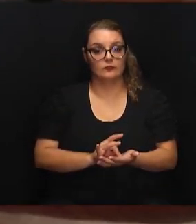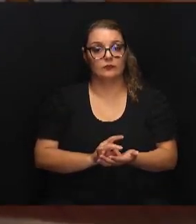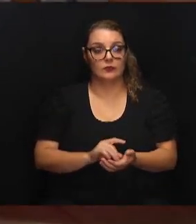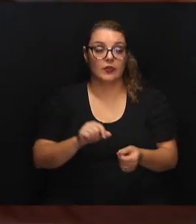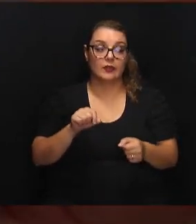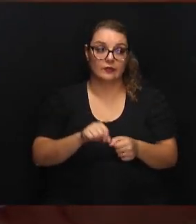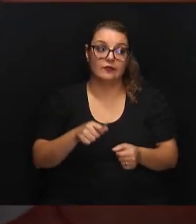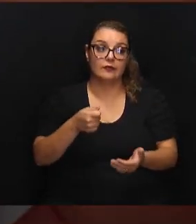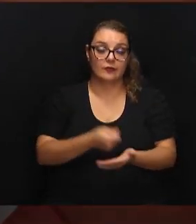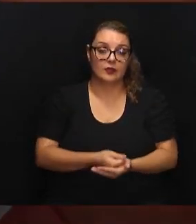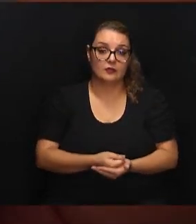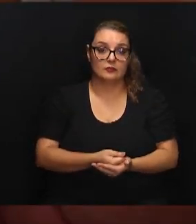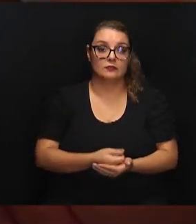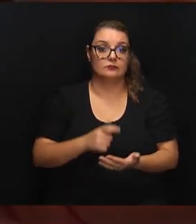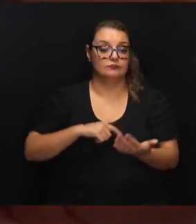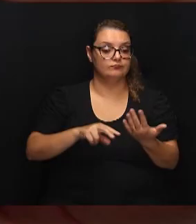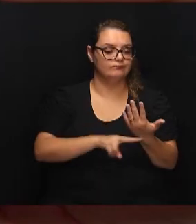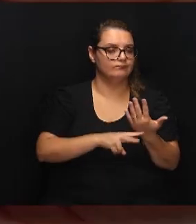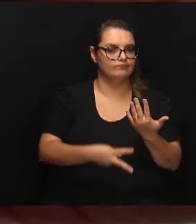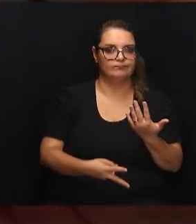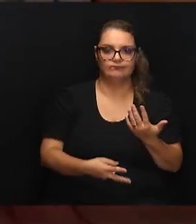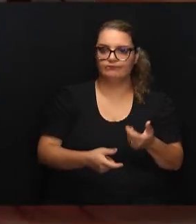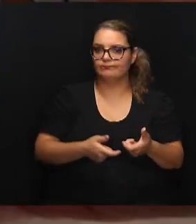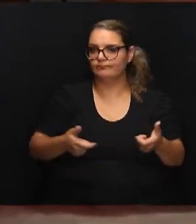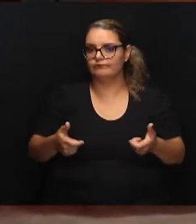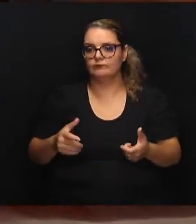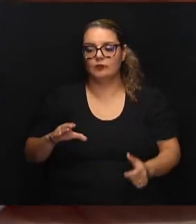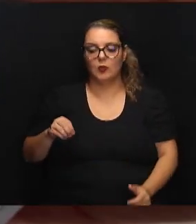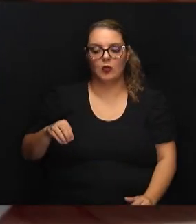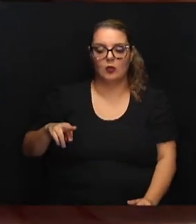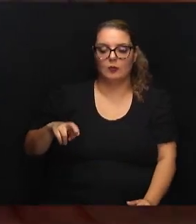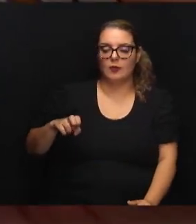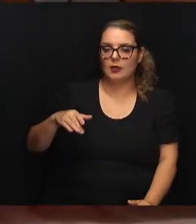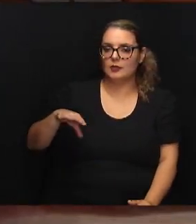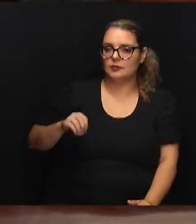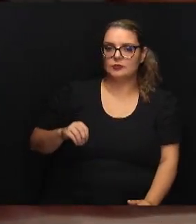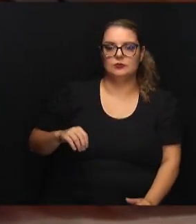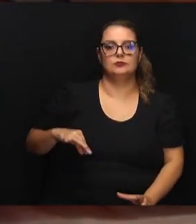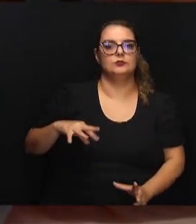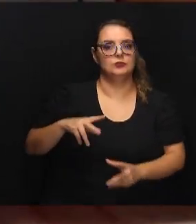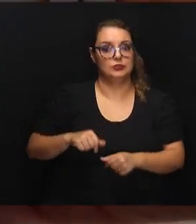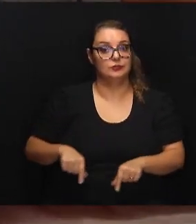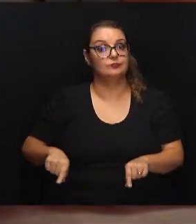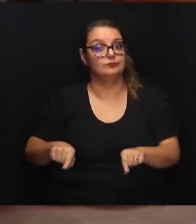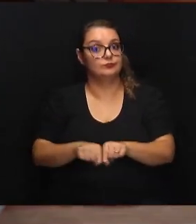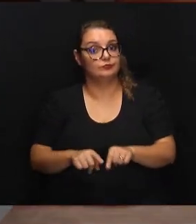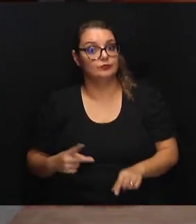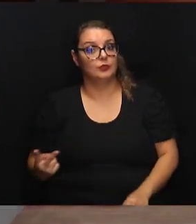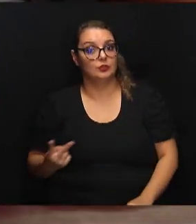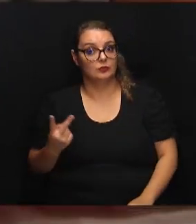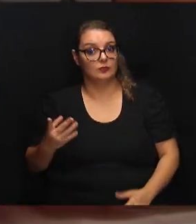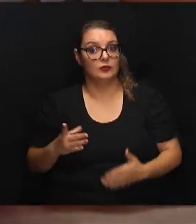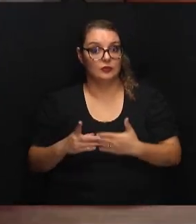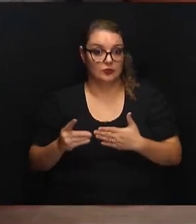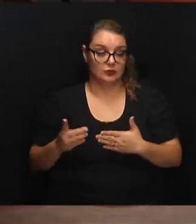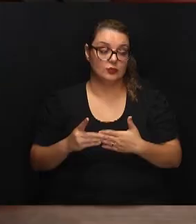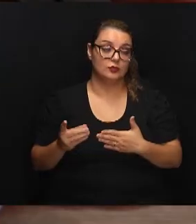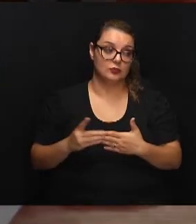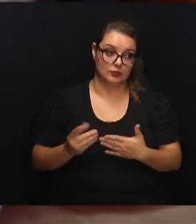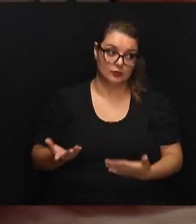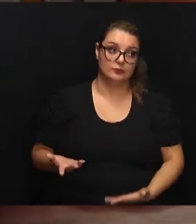realizadas, elas terão impactos muito grandes no comércio mundial e, consequentemente, no valor da moeda do